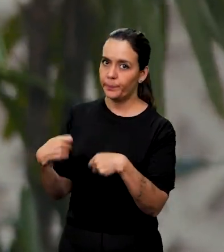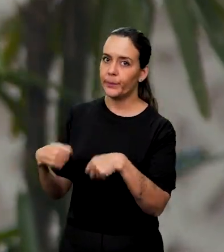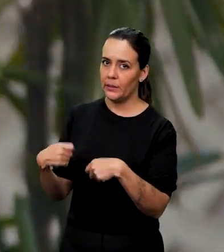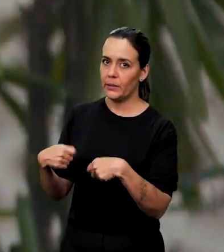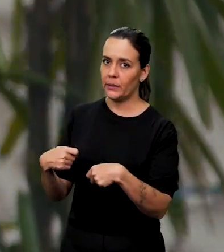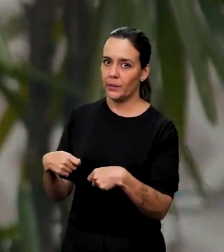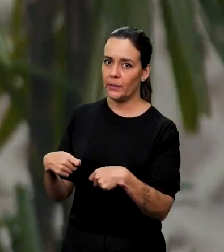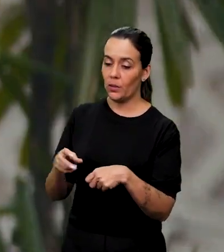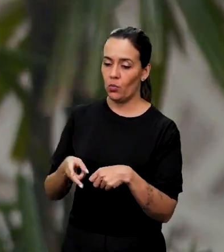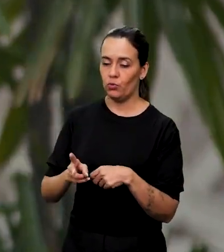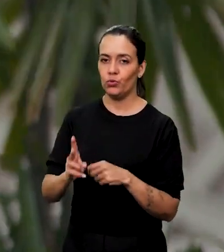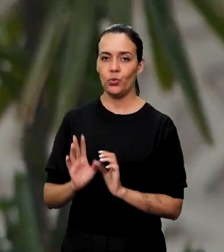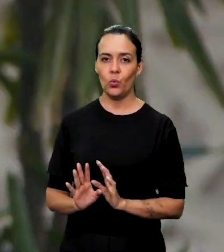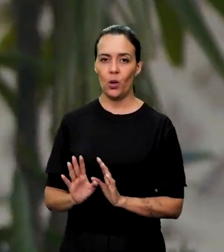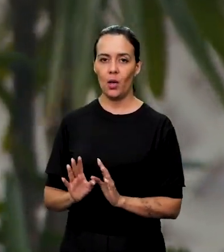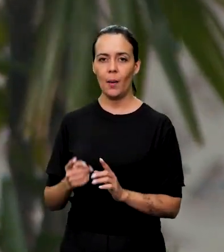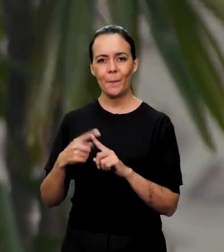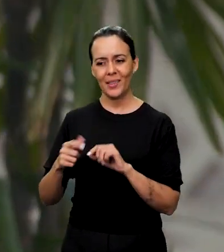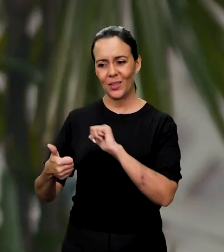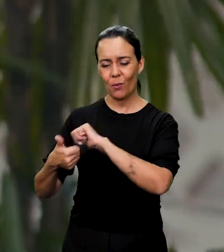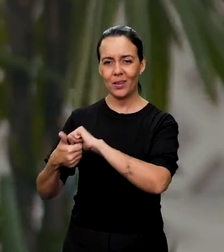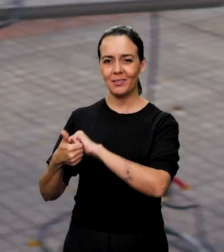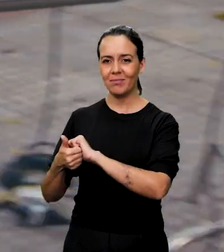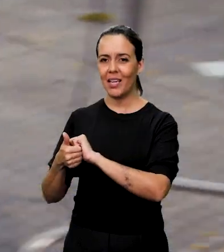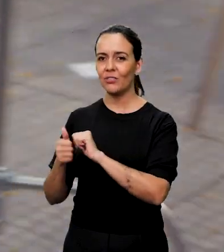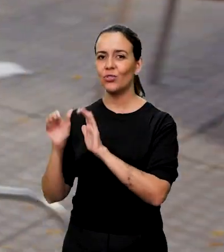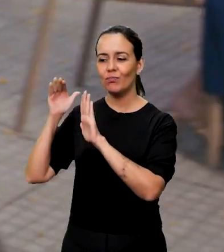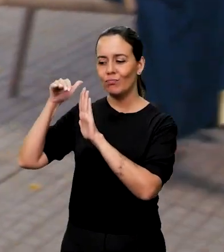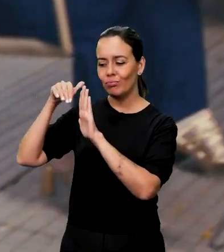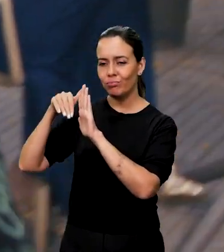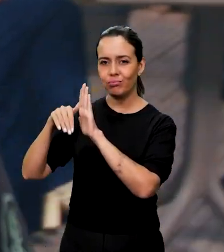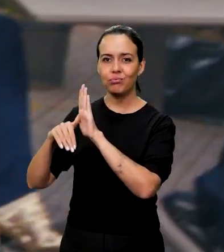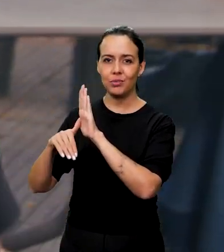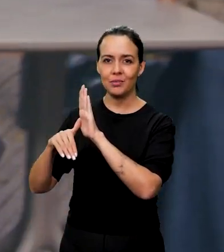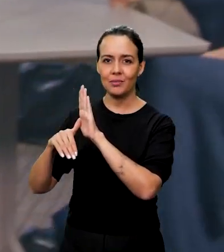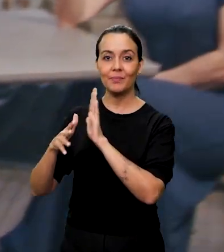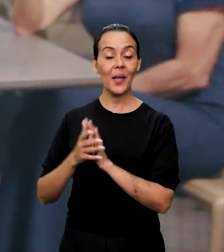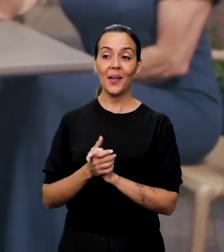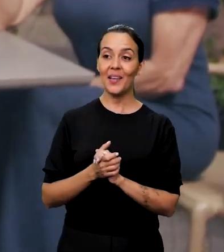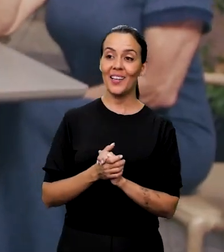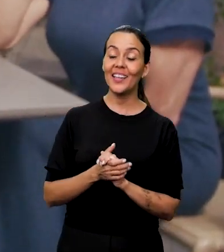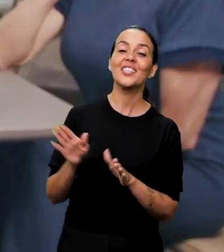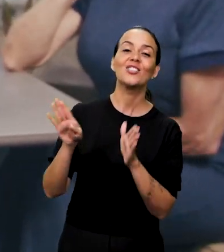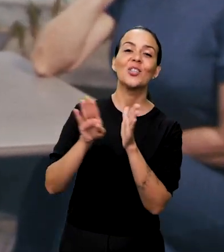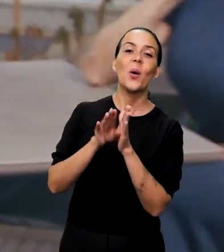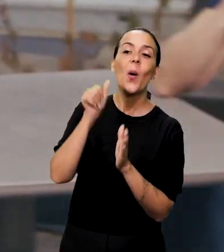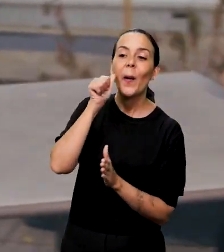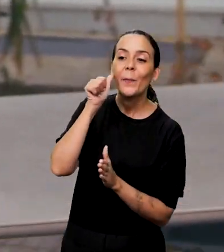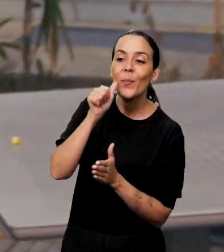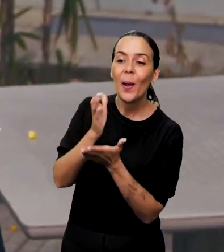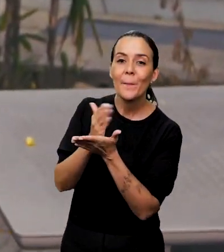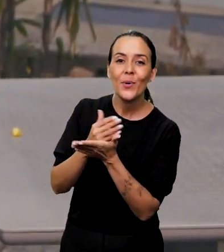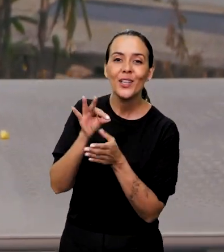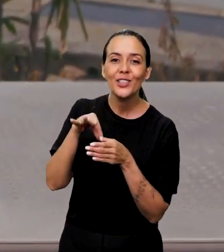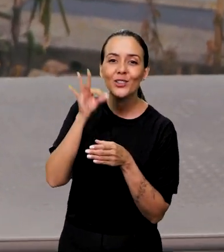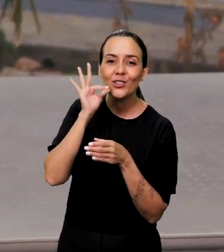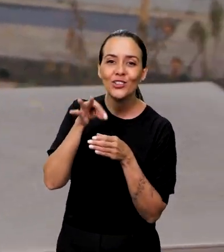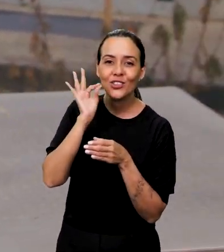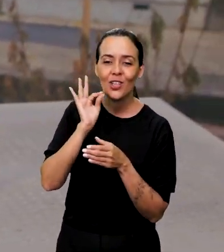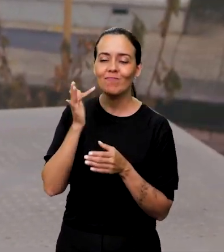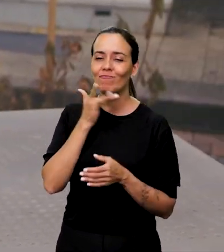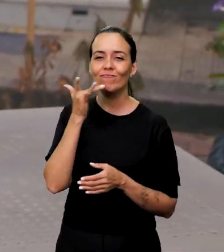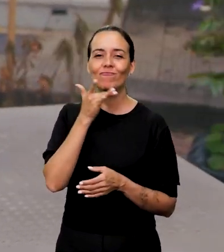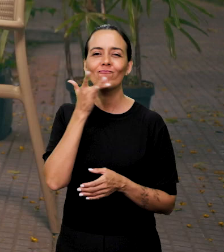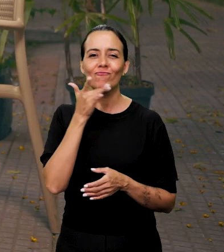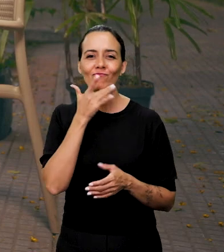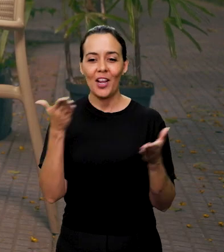envelhecimento, mas é fato que a qualidade de vida dela é pior nessa fase. Olha lá, chegou a Maria com bolinho e chá pra gente, que delícia. Que delícia,